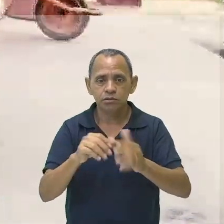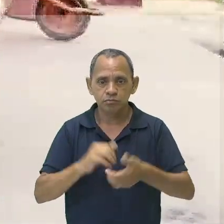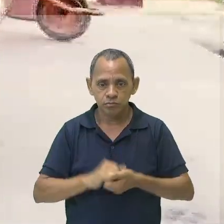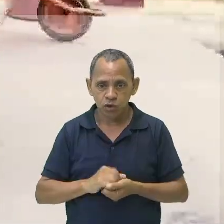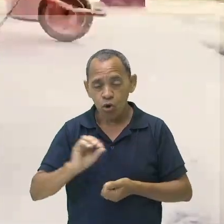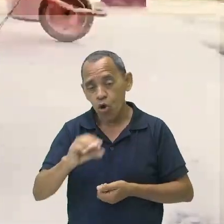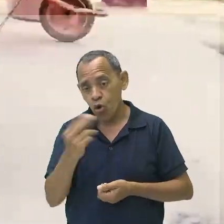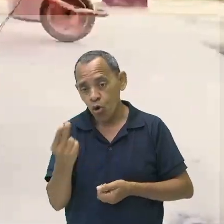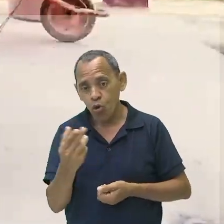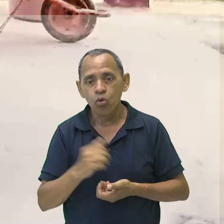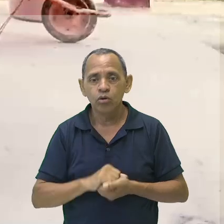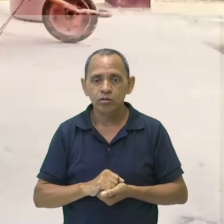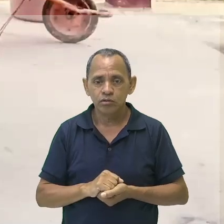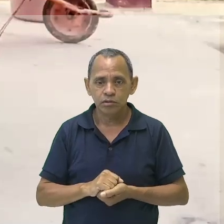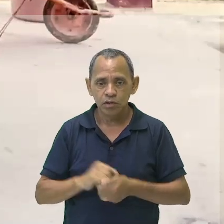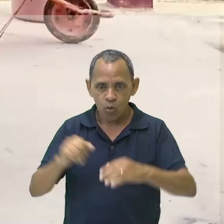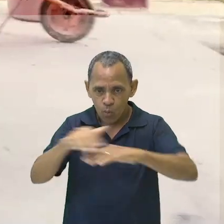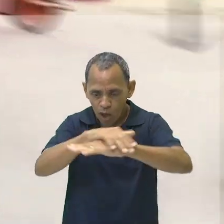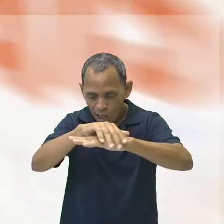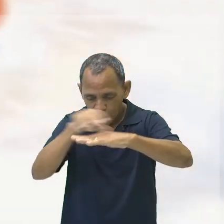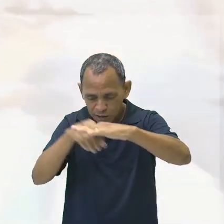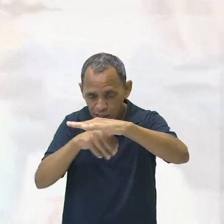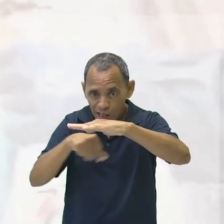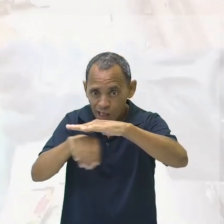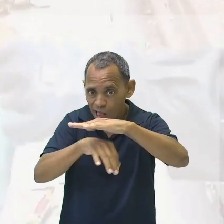casos, o lixo precisa ser incinerado.